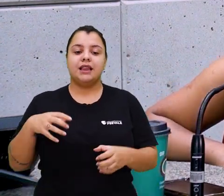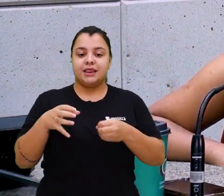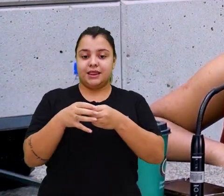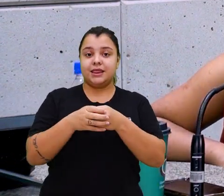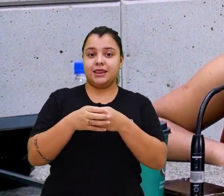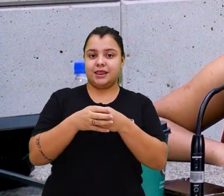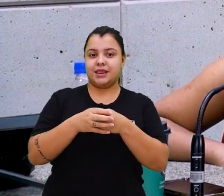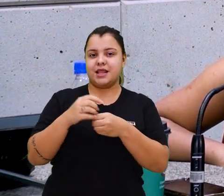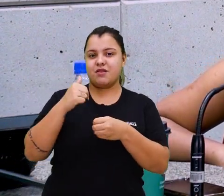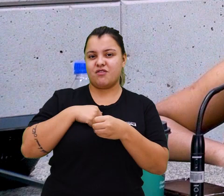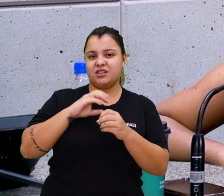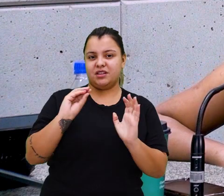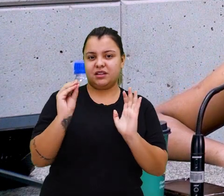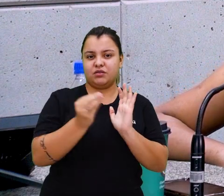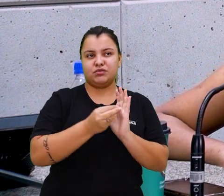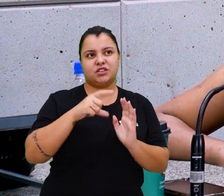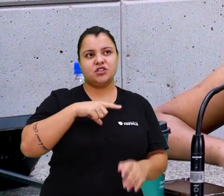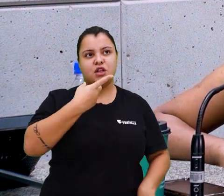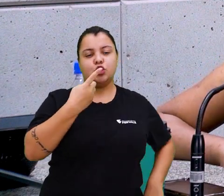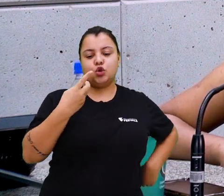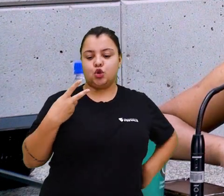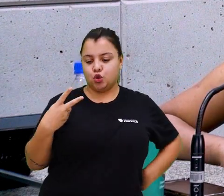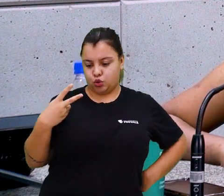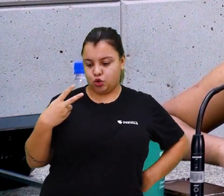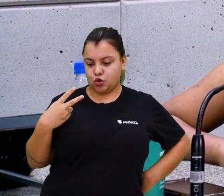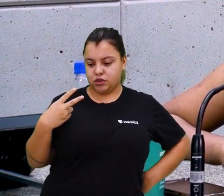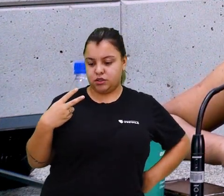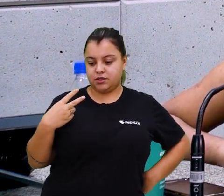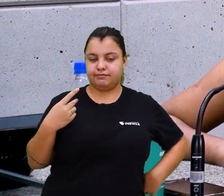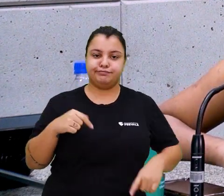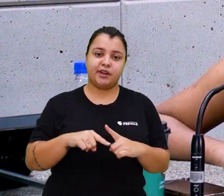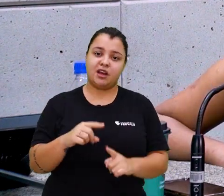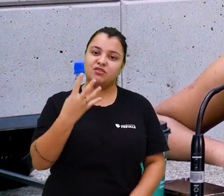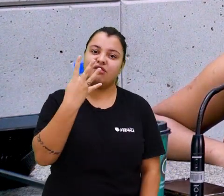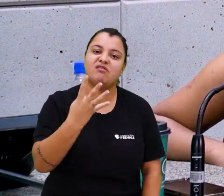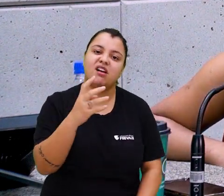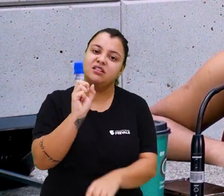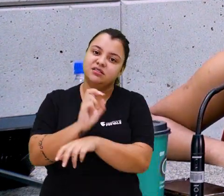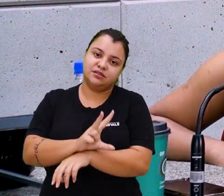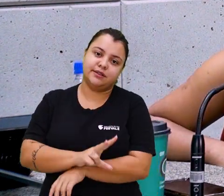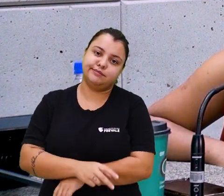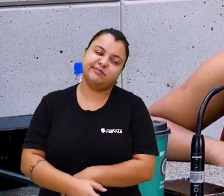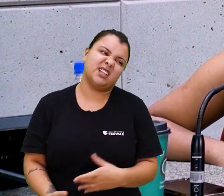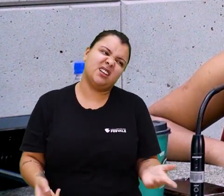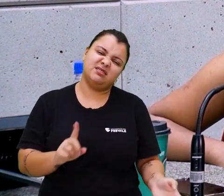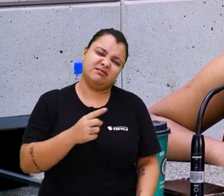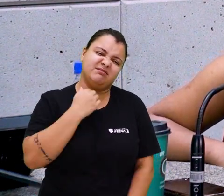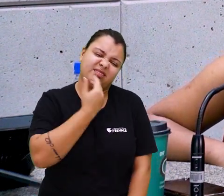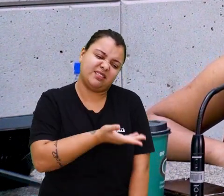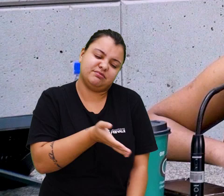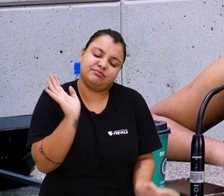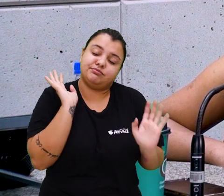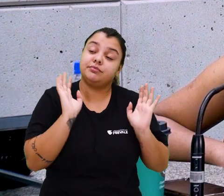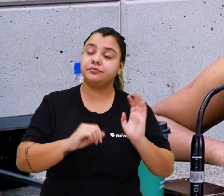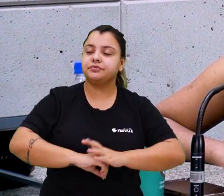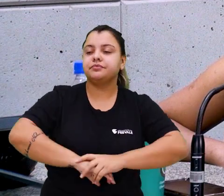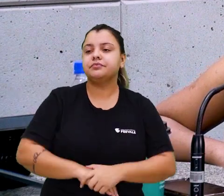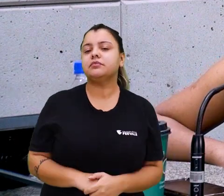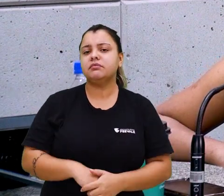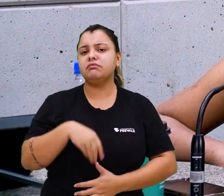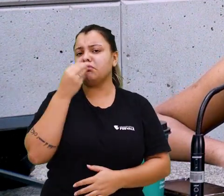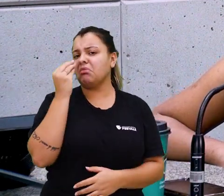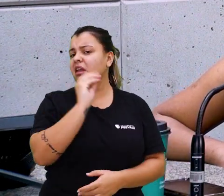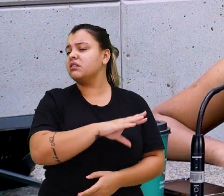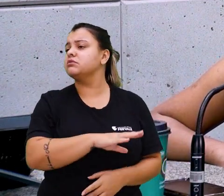coloquei tinh acho que 12 na minha frente de quatro vagas pensei bom não vai ser hoje E aí não olhei o